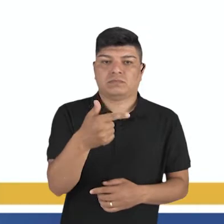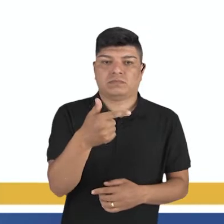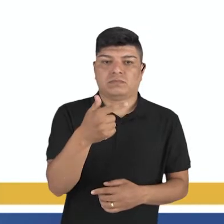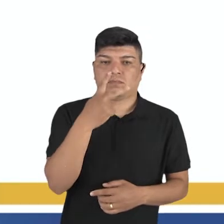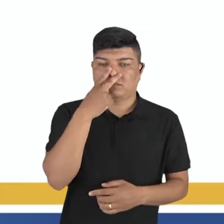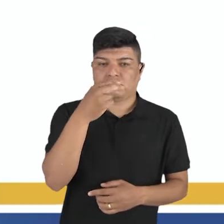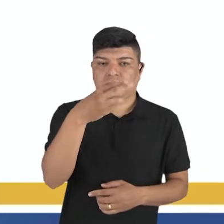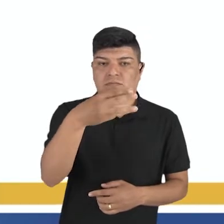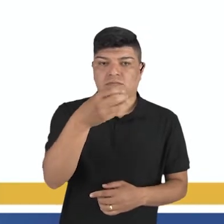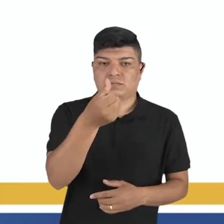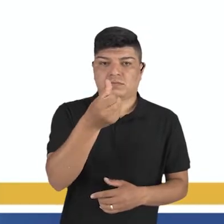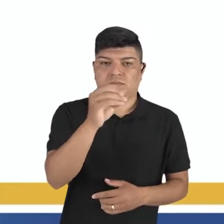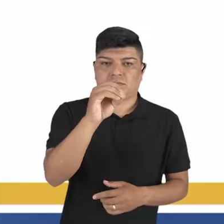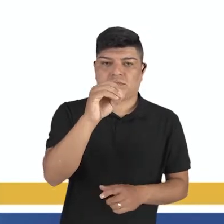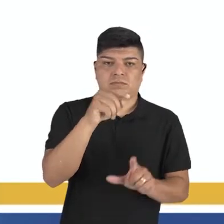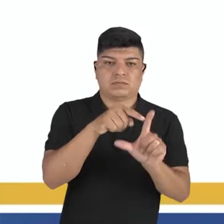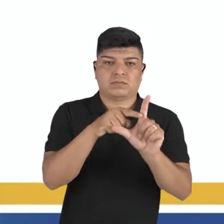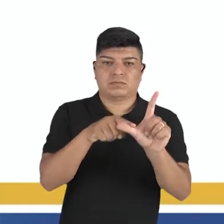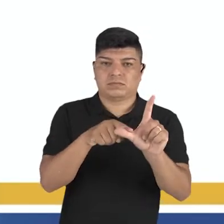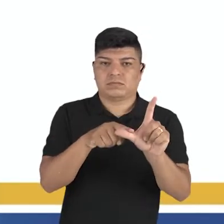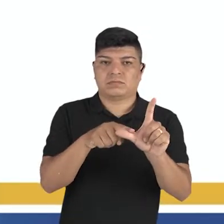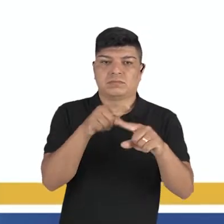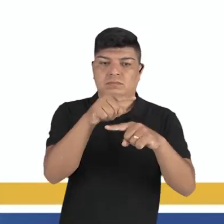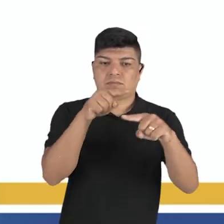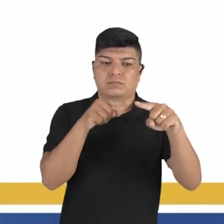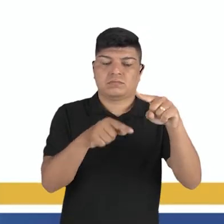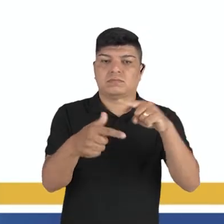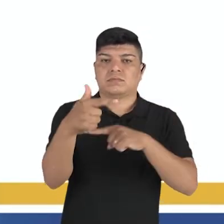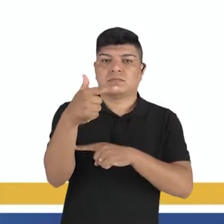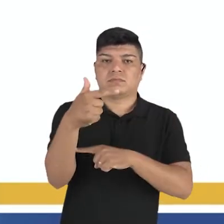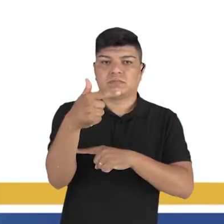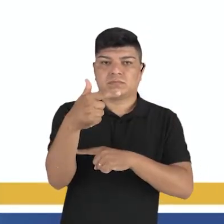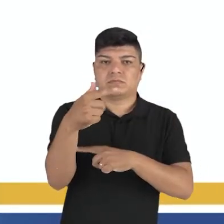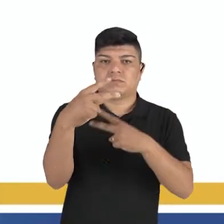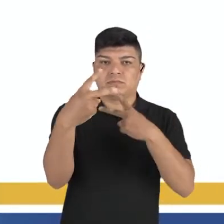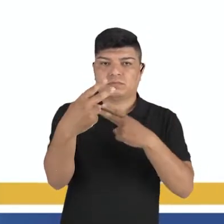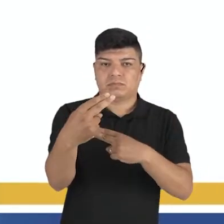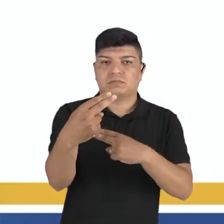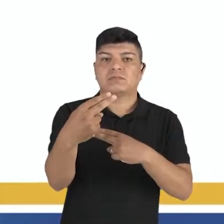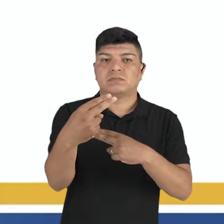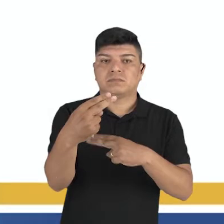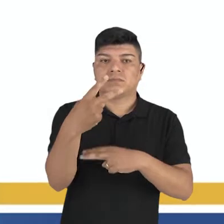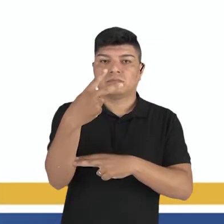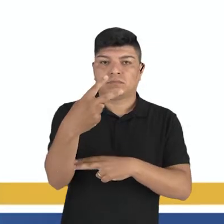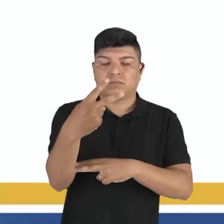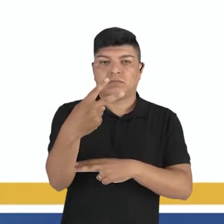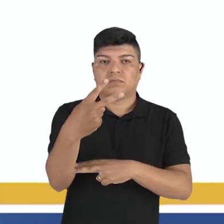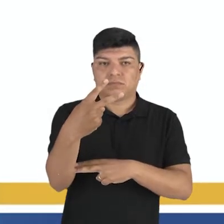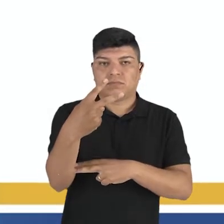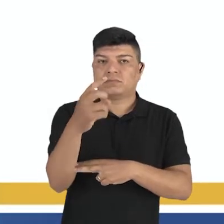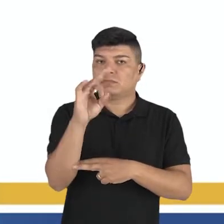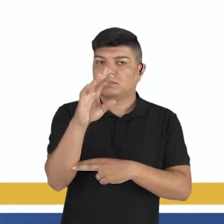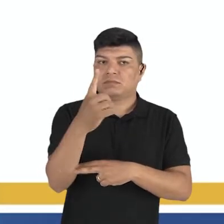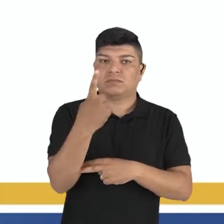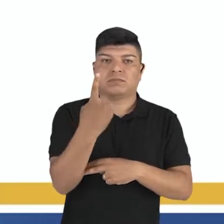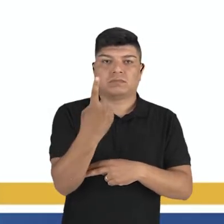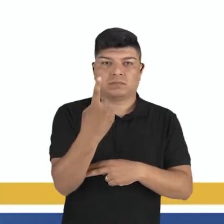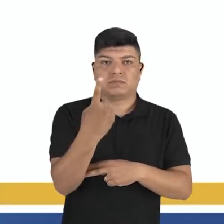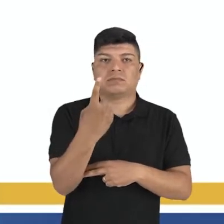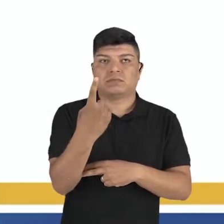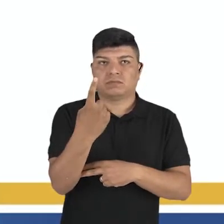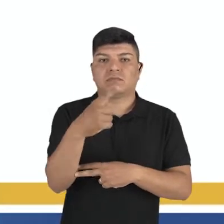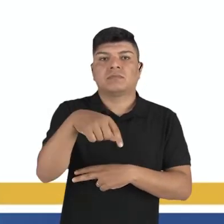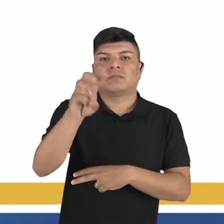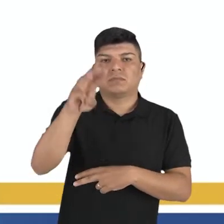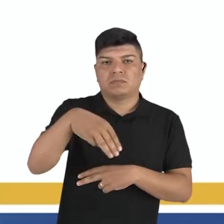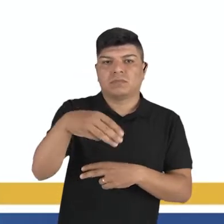meu 360 graus, eu estou dividindo ele em duas partes iguais, e dessas duas partes eu estou pegando apenas uma, né? Então,